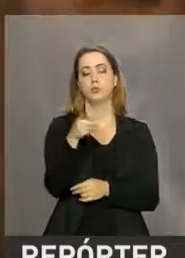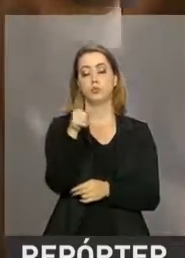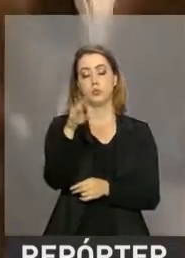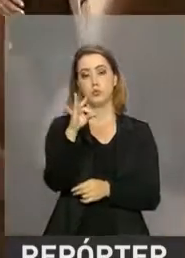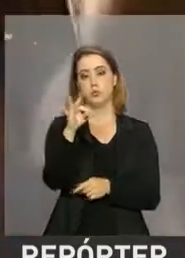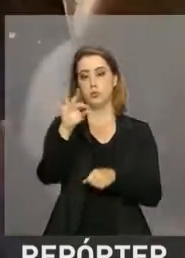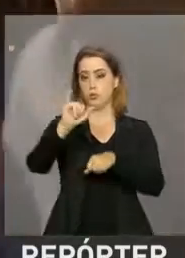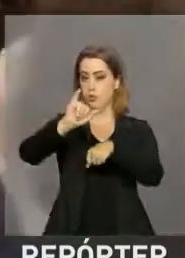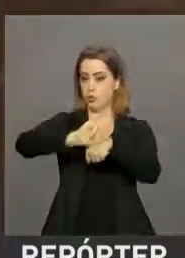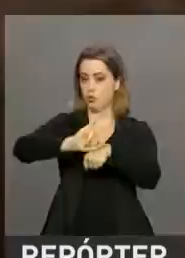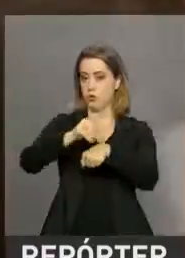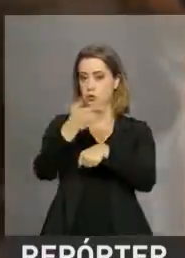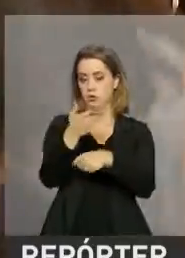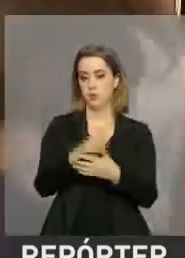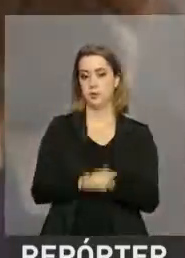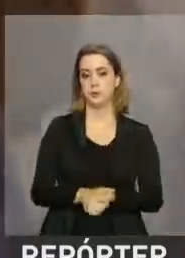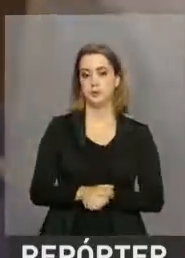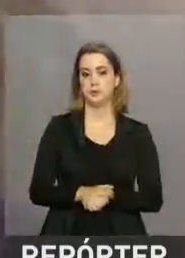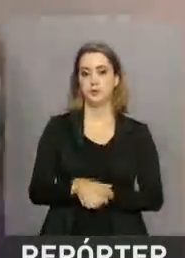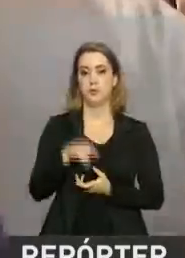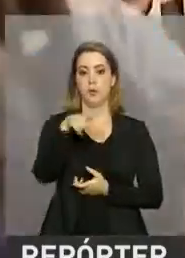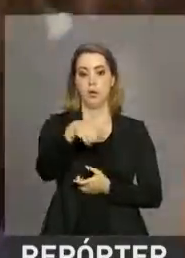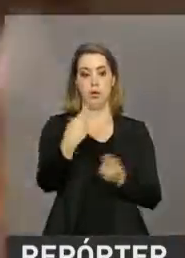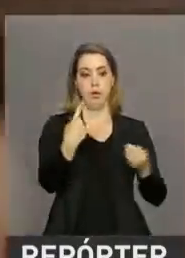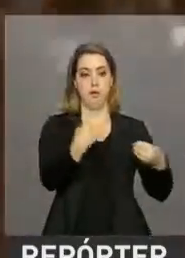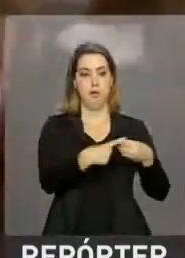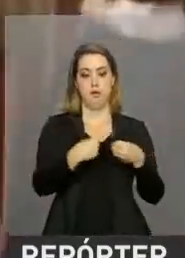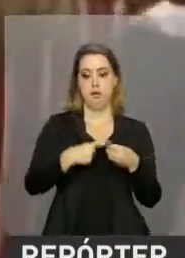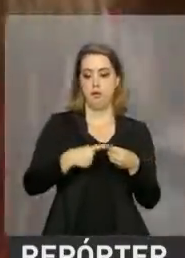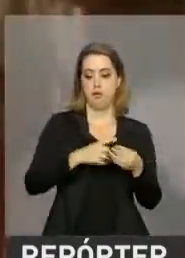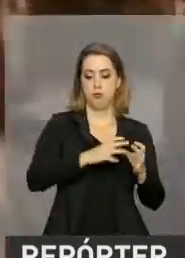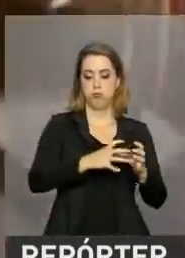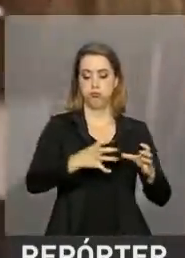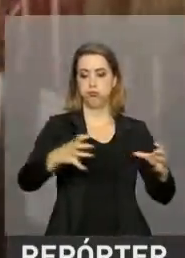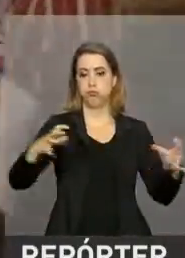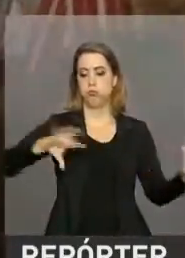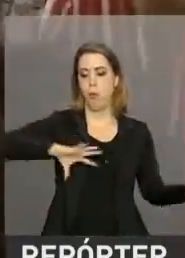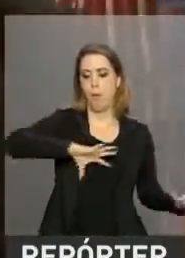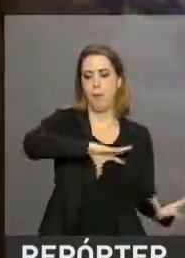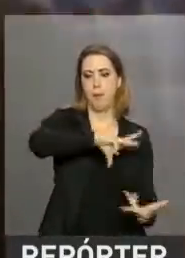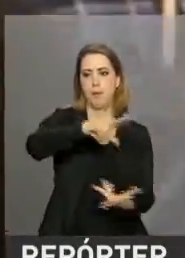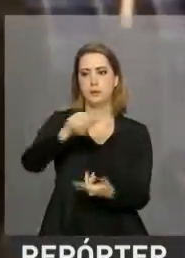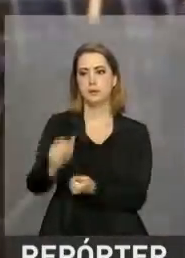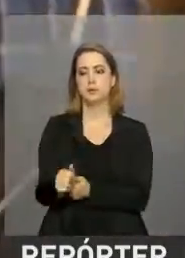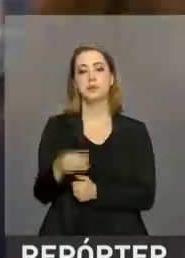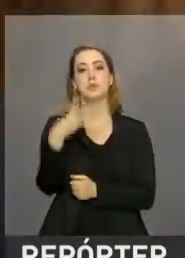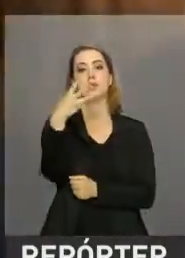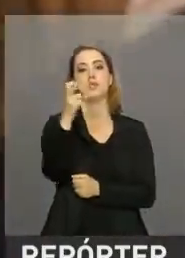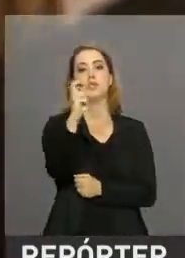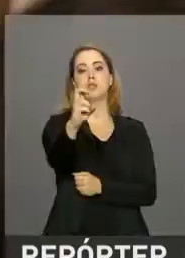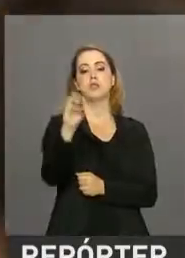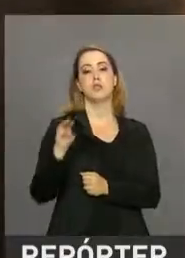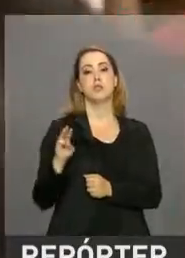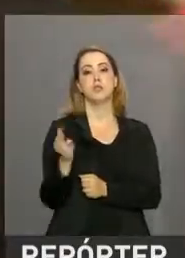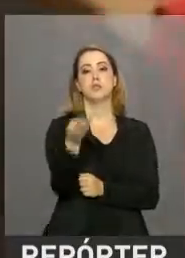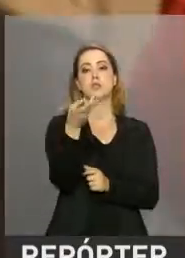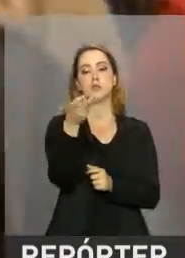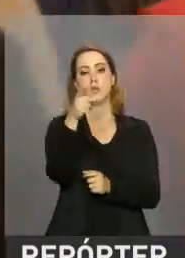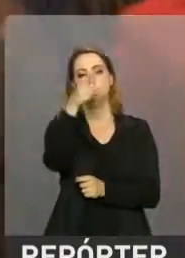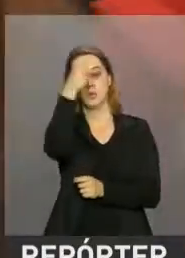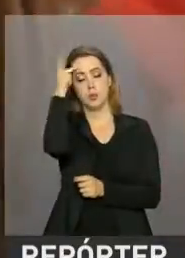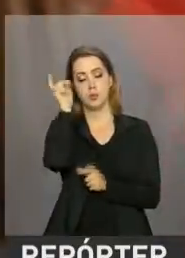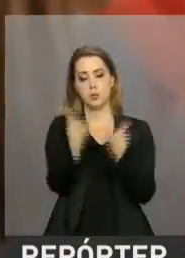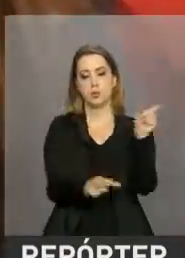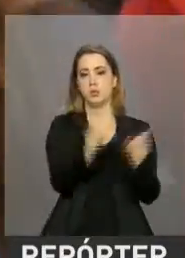a região metropolitana de tóquio é a maior do mundo são mais de 35 milhões de habitantes é uma cidade